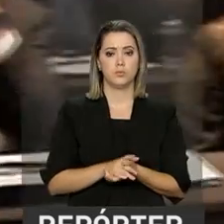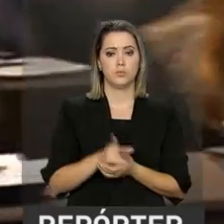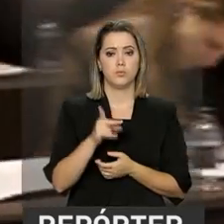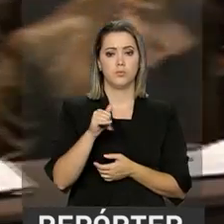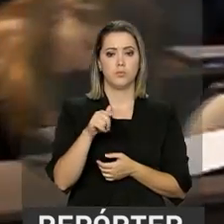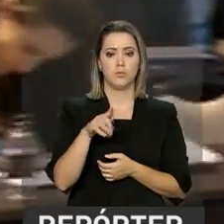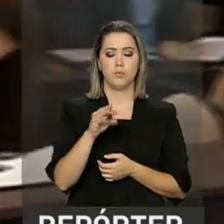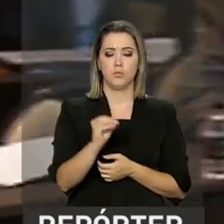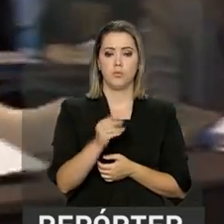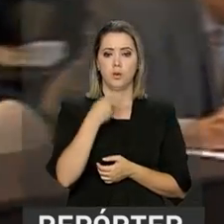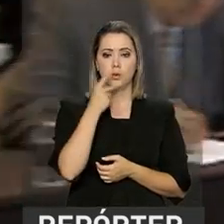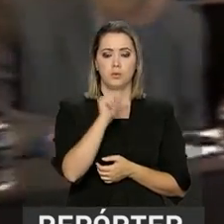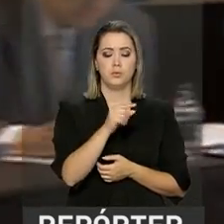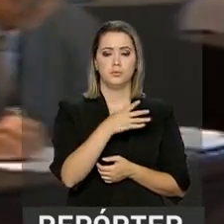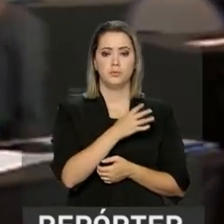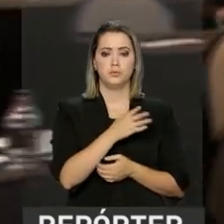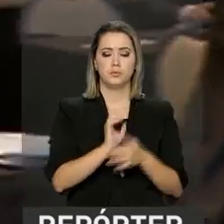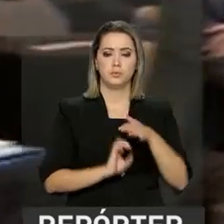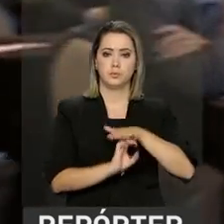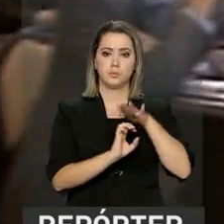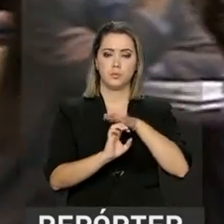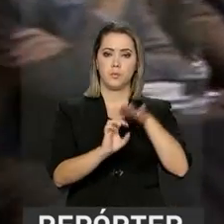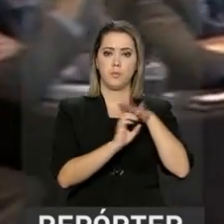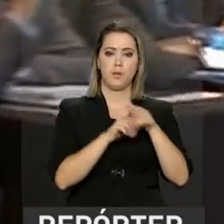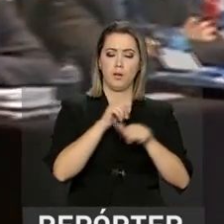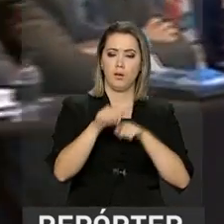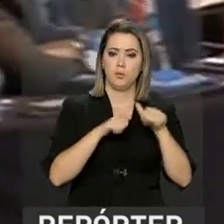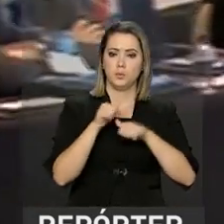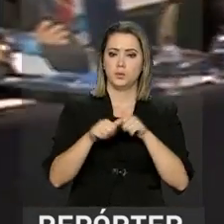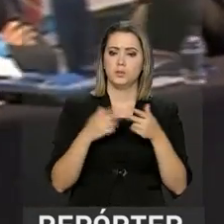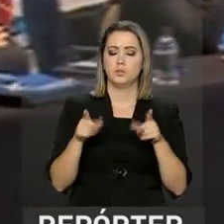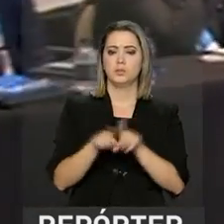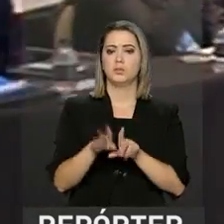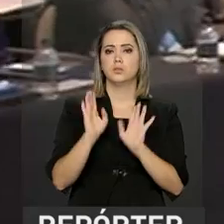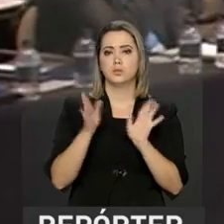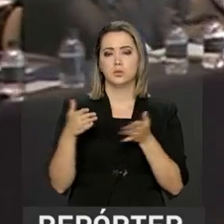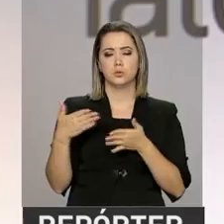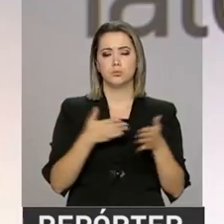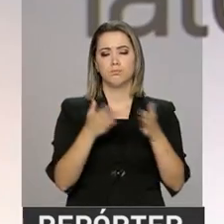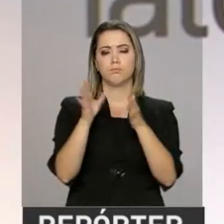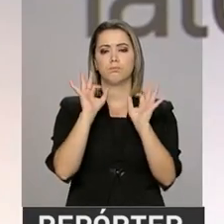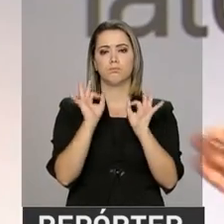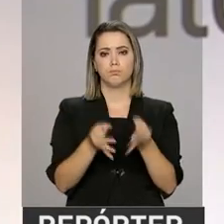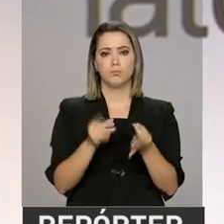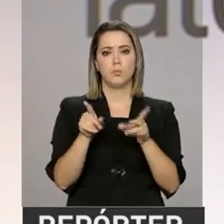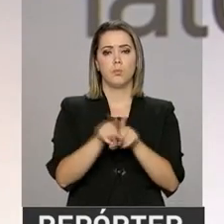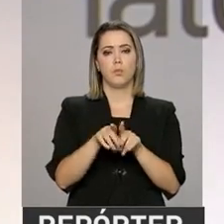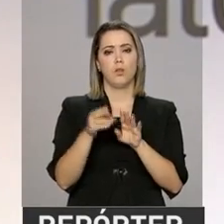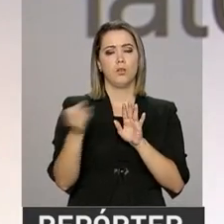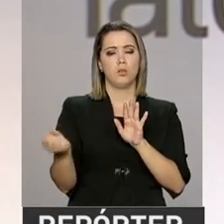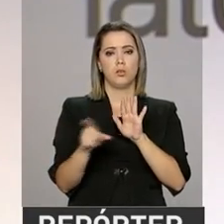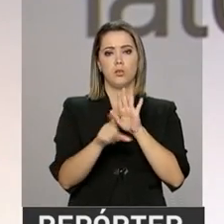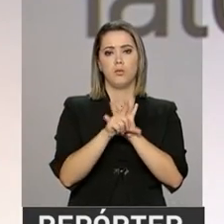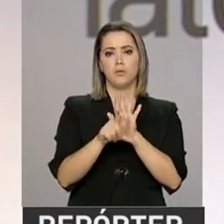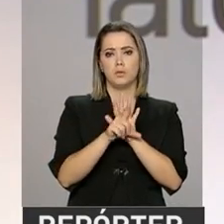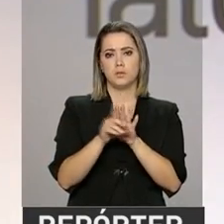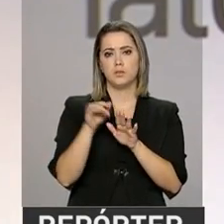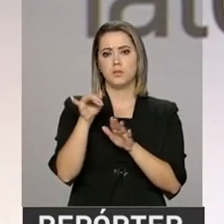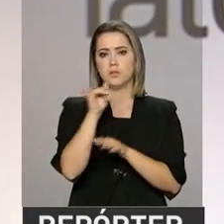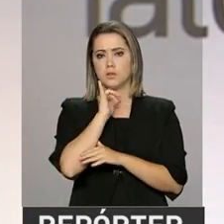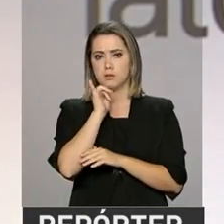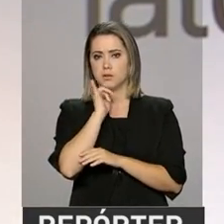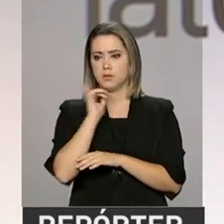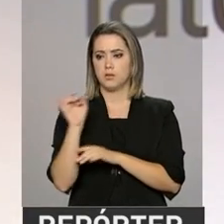Oliveira afirmou aos empresários que uma mudança na fonte de investimentos está em curso no país e que reformas pontuais como a da lei de